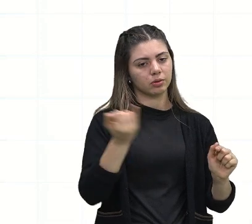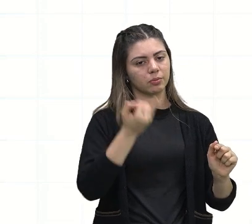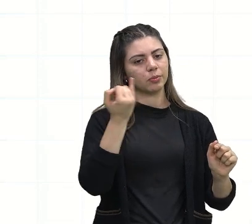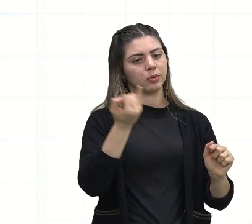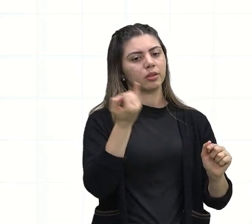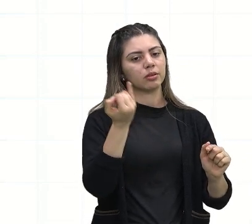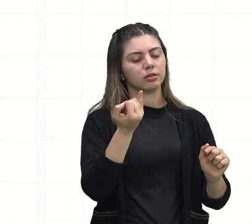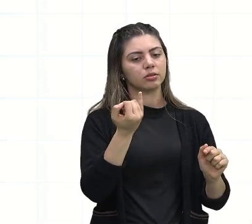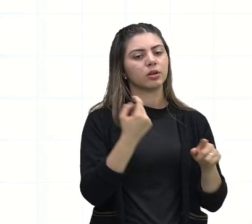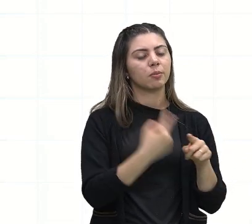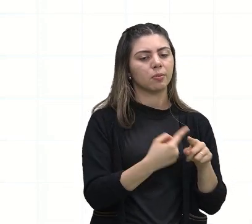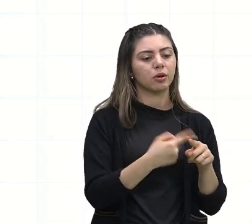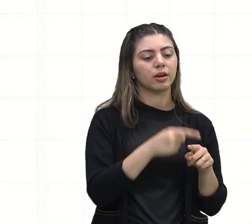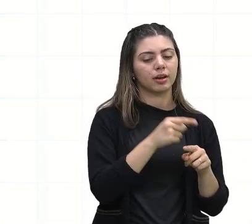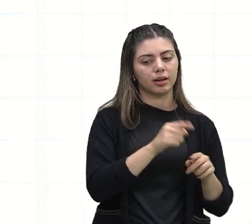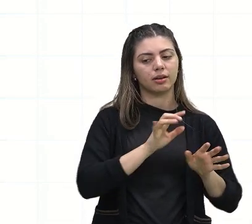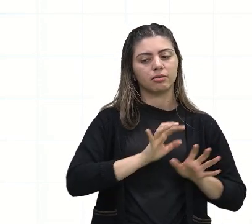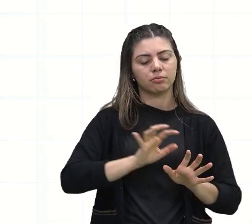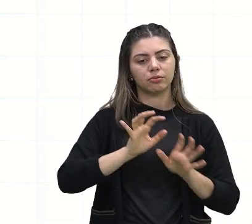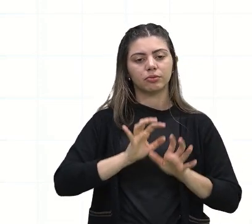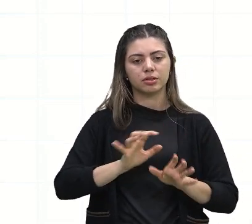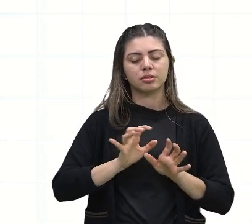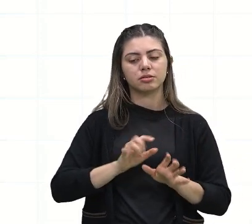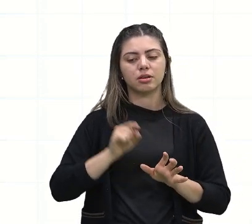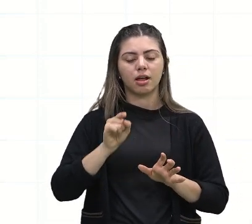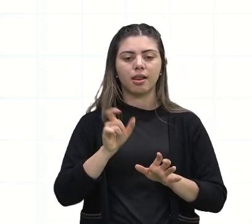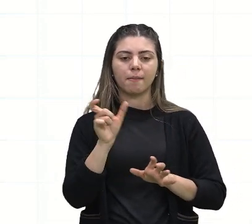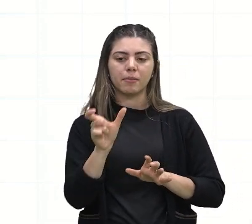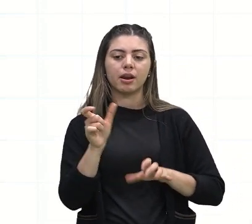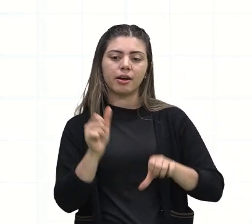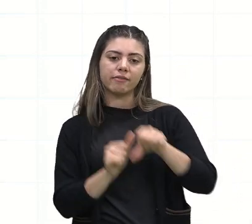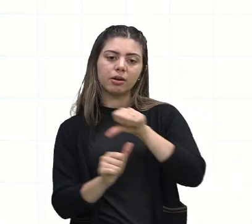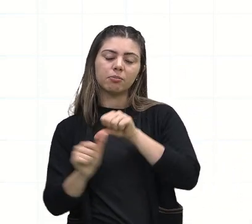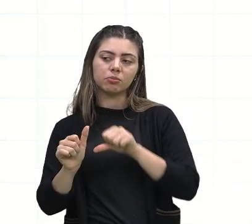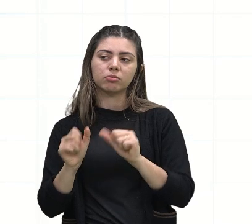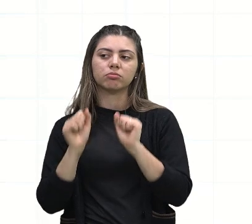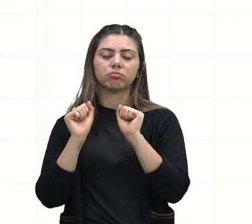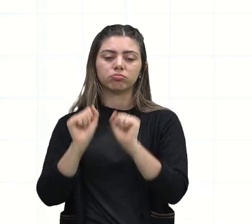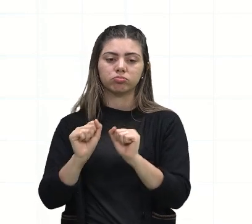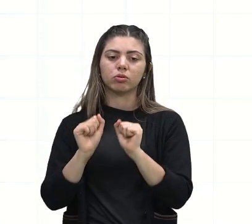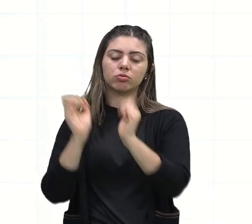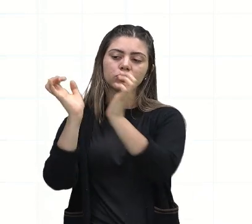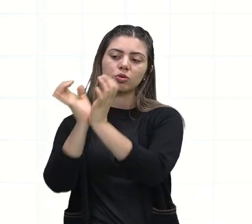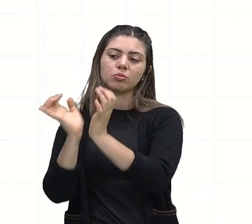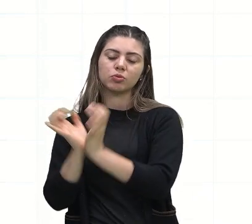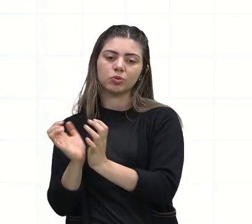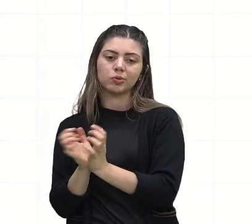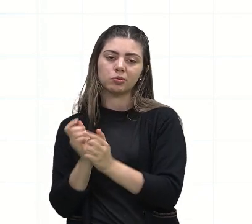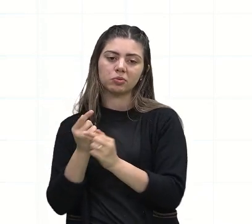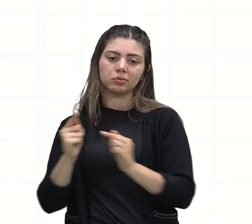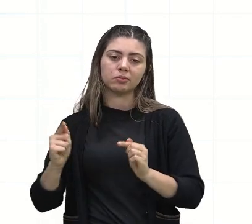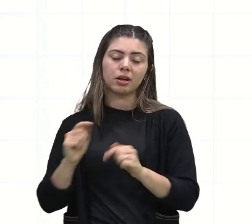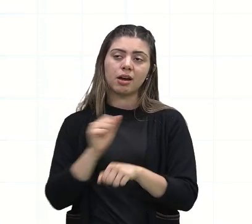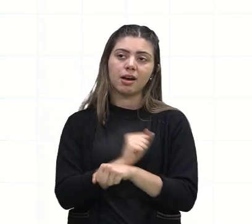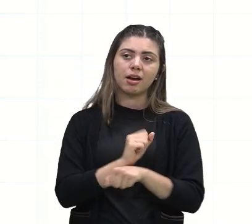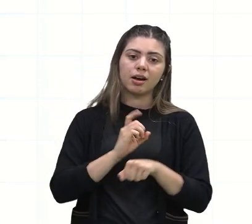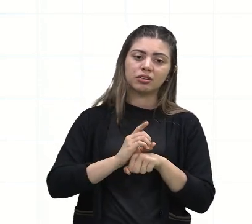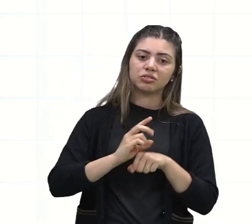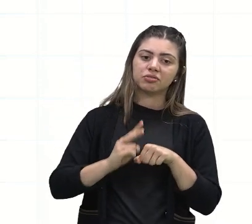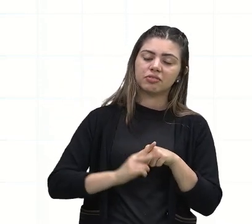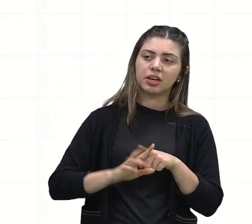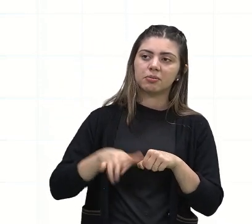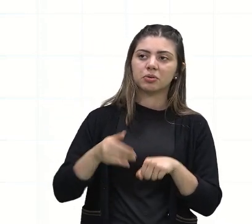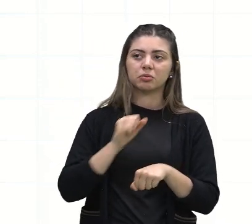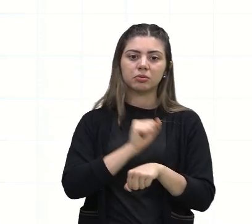também vai ocasionar uma mudança, né, em algumas classes gramaticais, que pode ser o advérbio, que pode ser o adjetivo e que